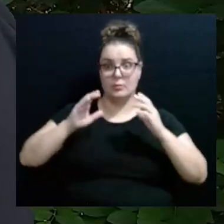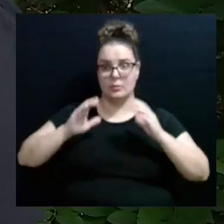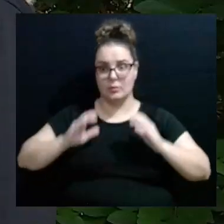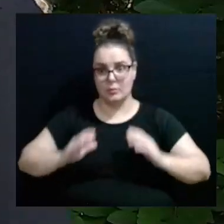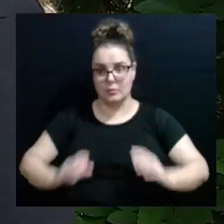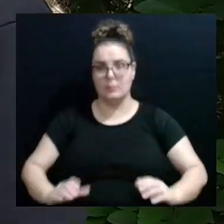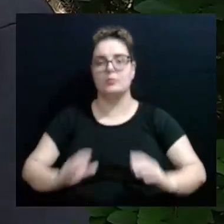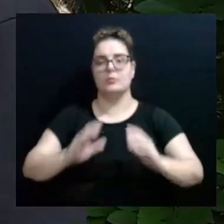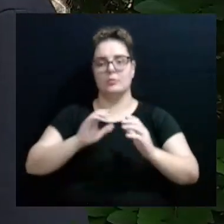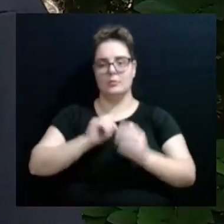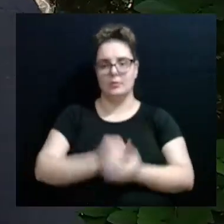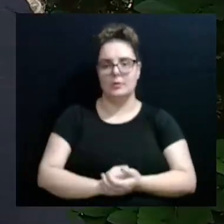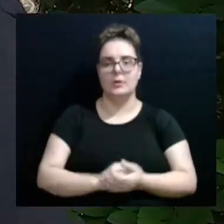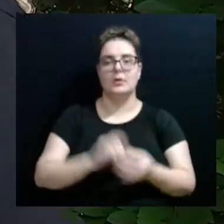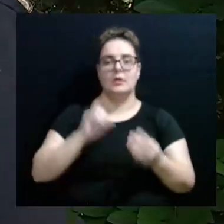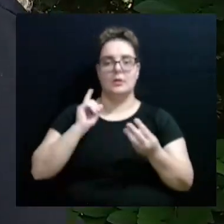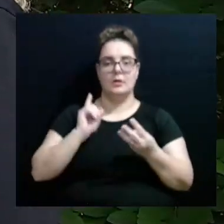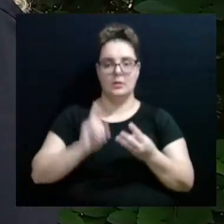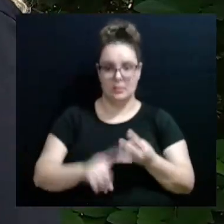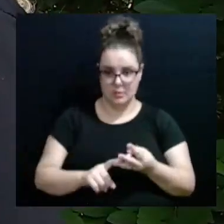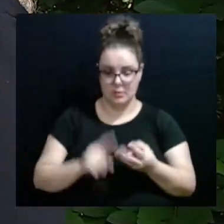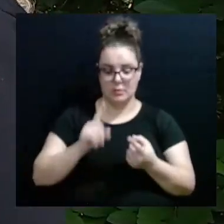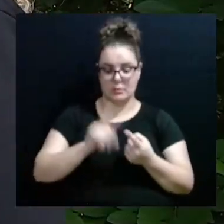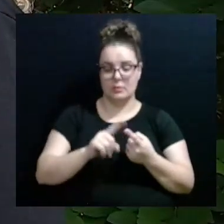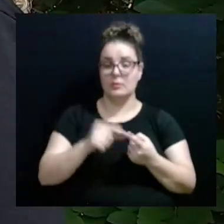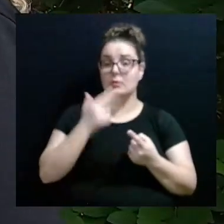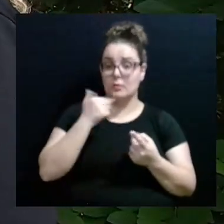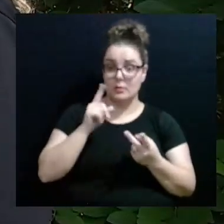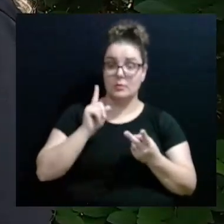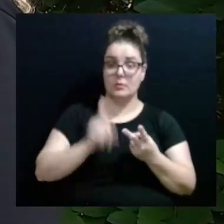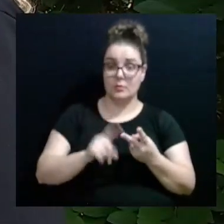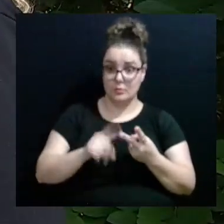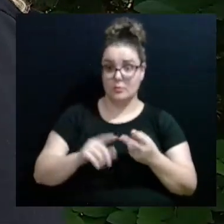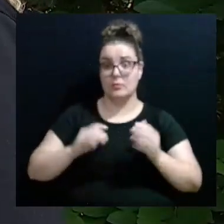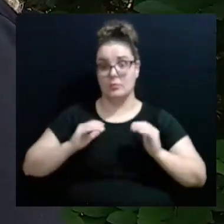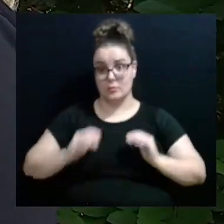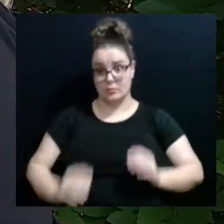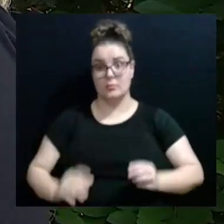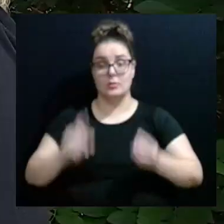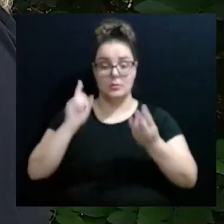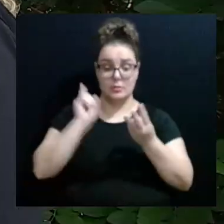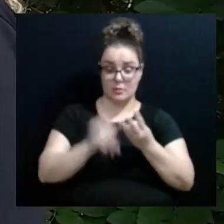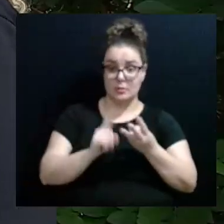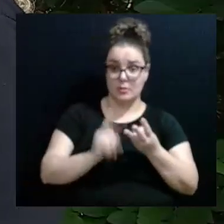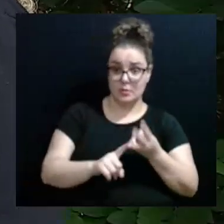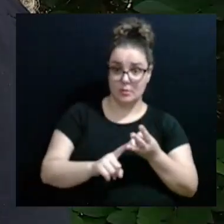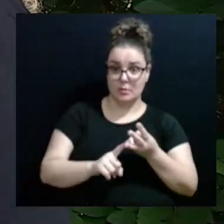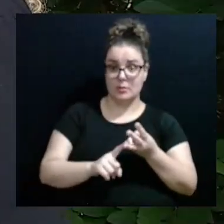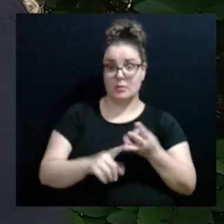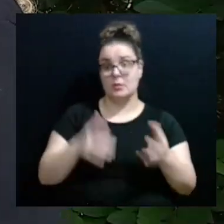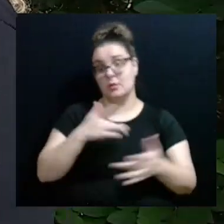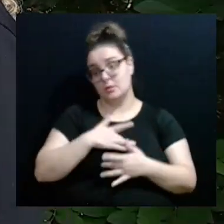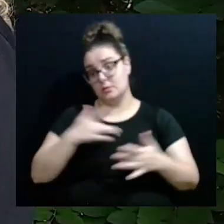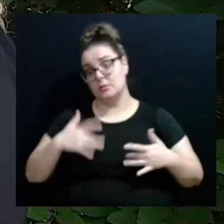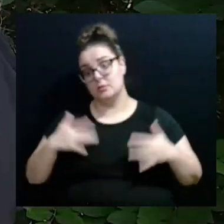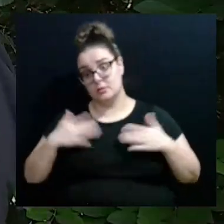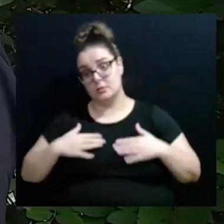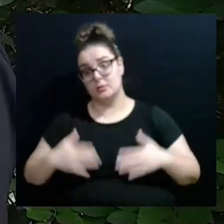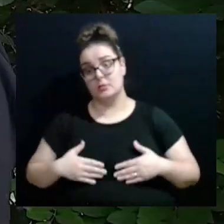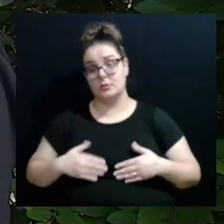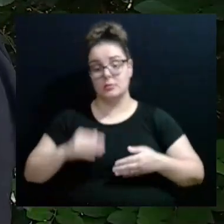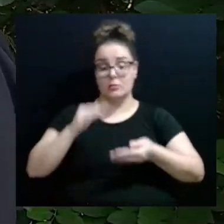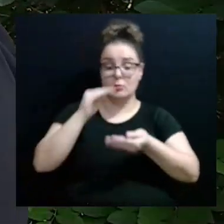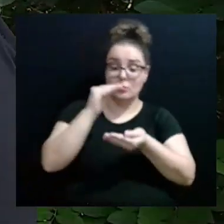comportamental. Né? Então, a primeira é nutricional, a segunda comportamental e a terceira é saúde física. Então, o filhote tem uma questão nutricional